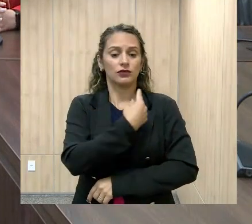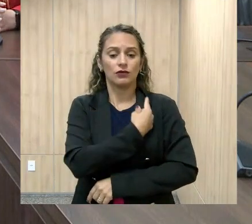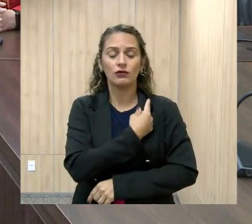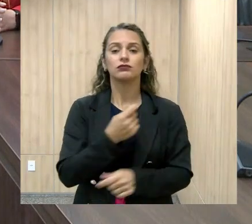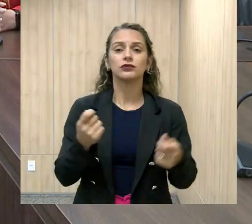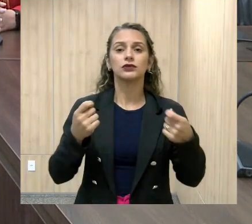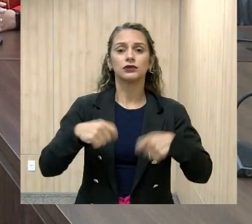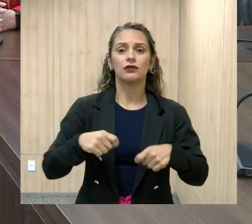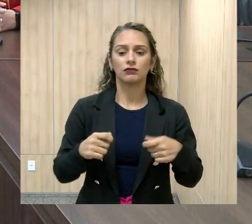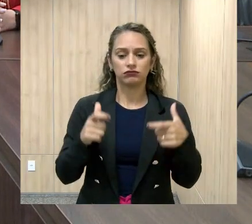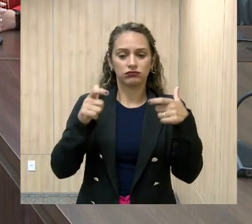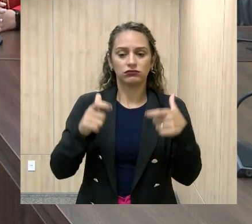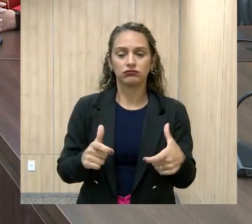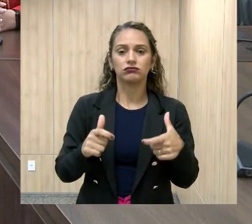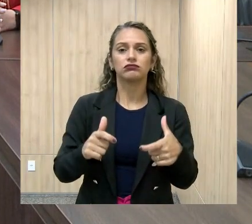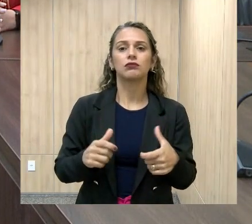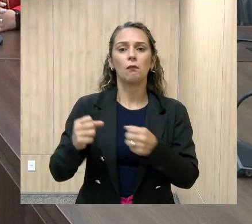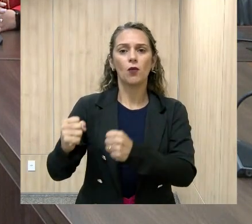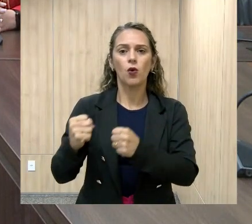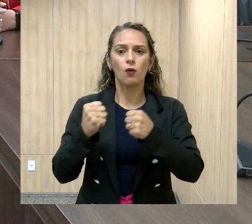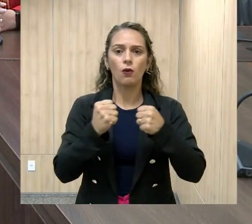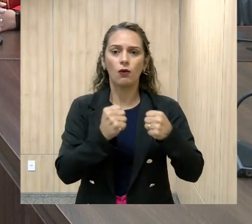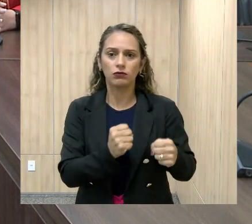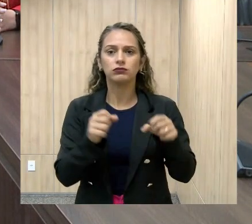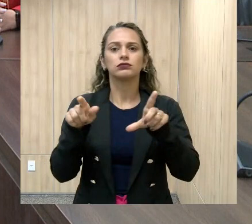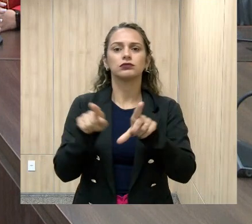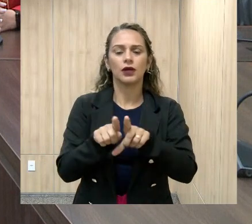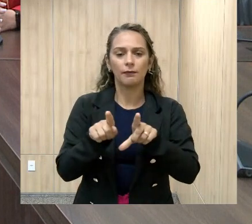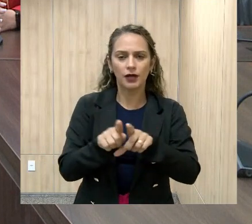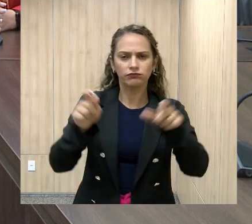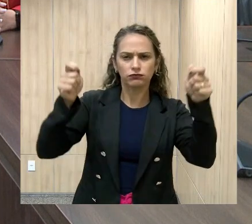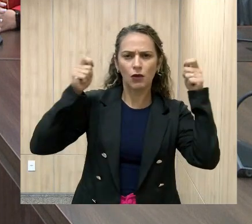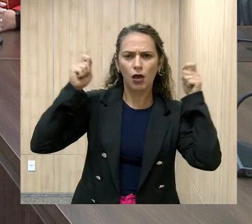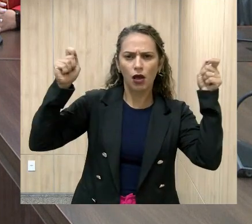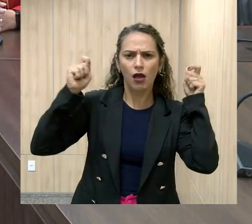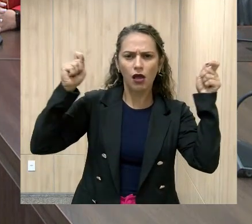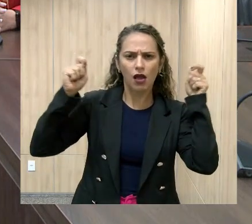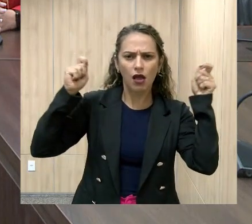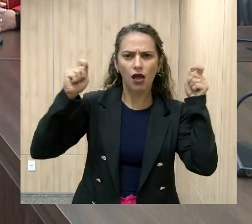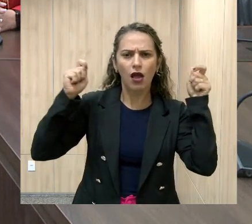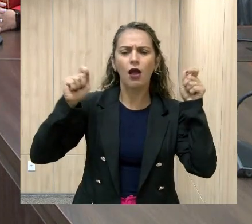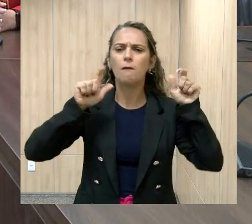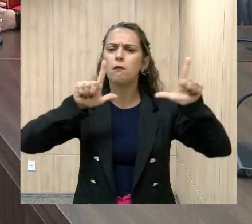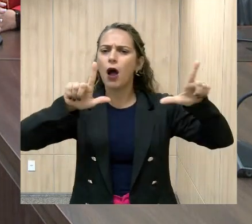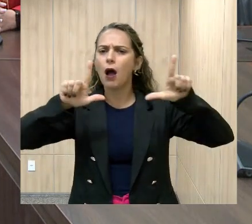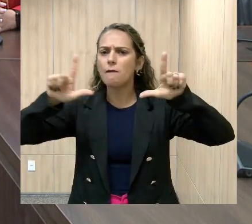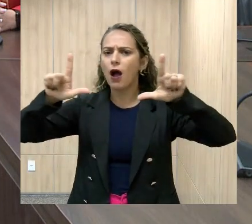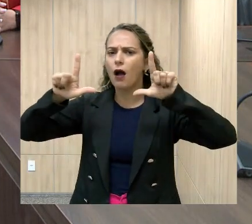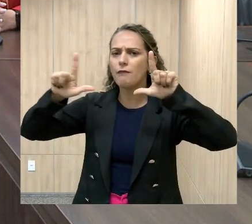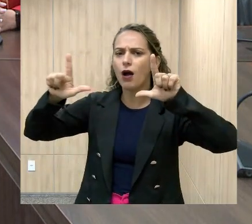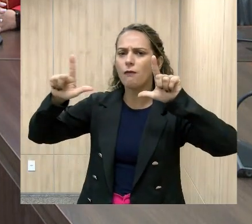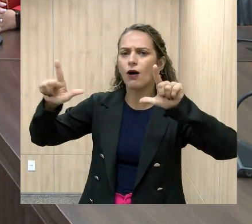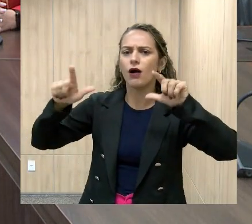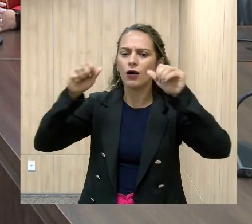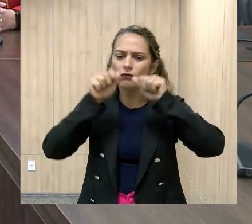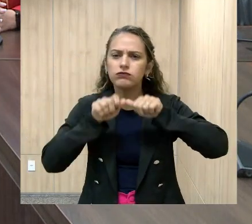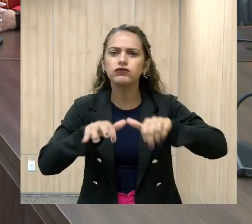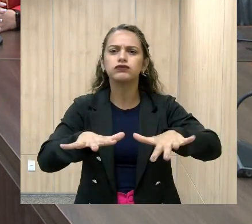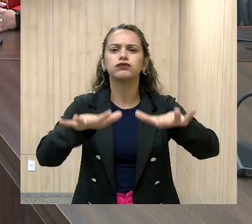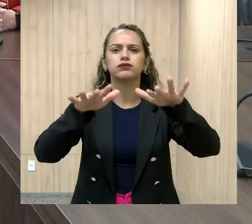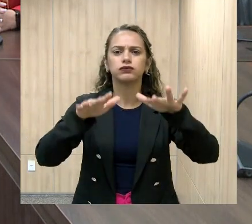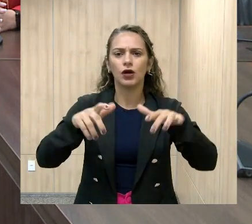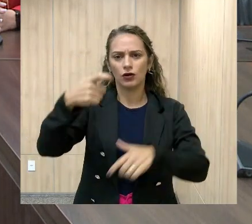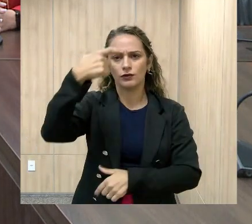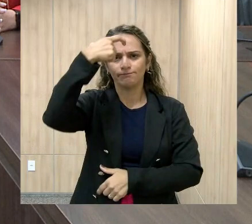pessoas como nós que temos espaços de poder de realmente levantar as bandeiras de colocarmos Outdoor fazendo a